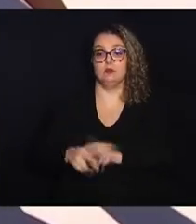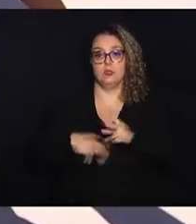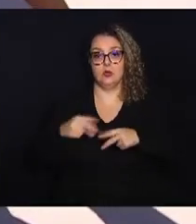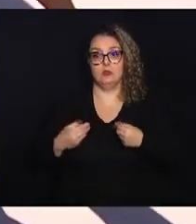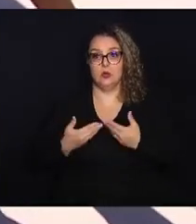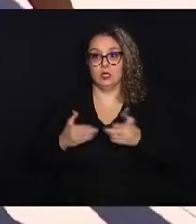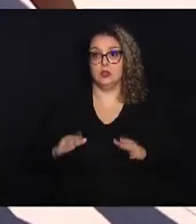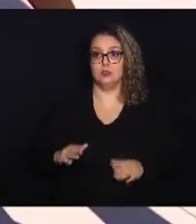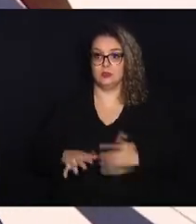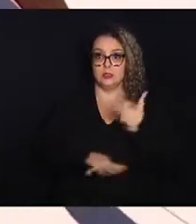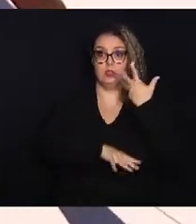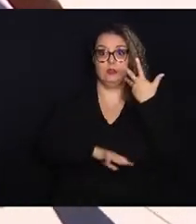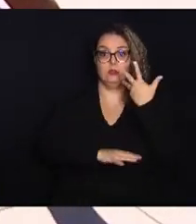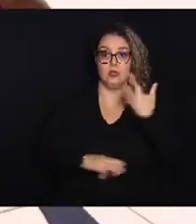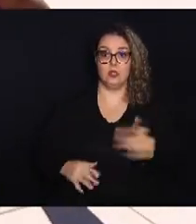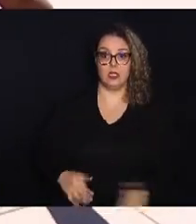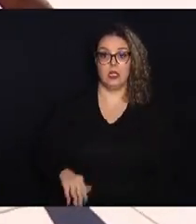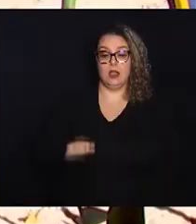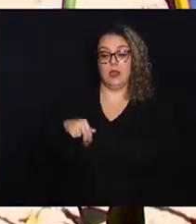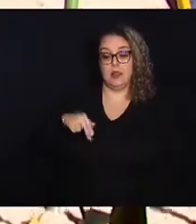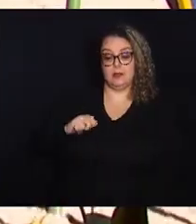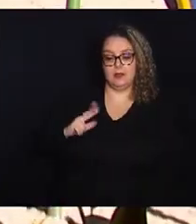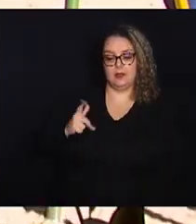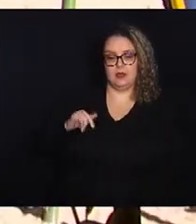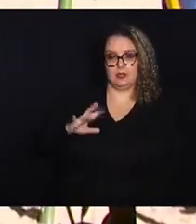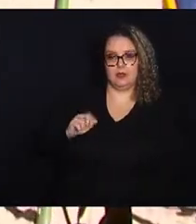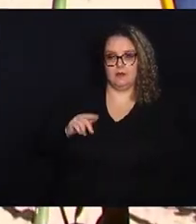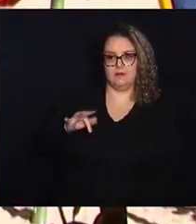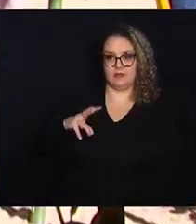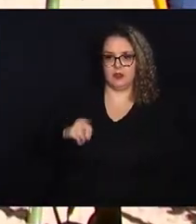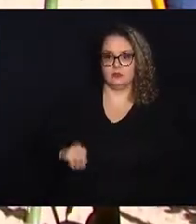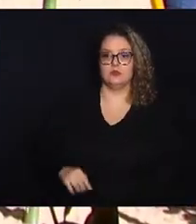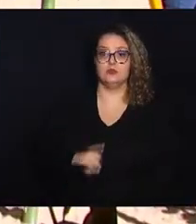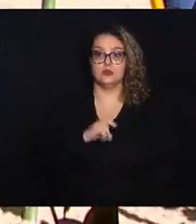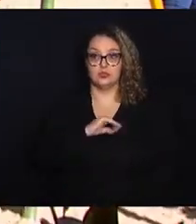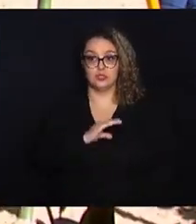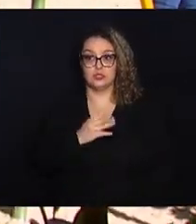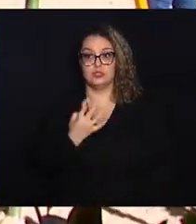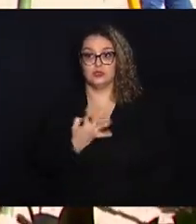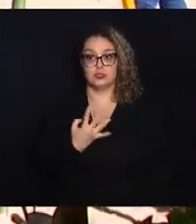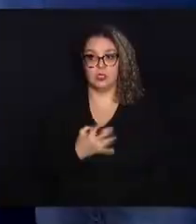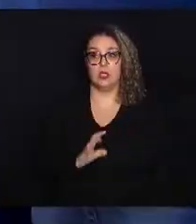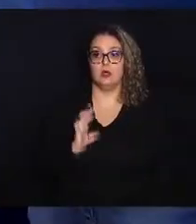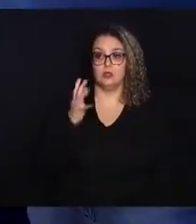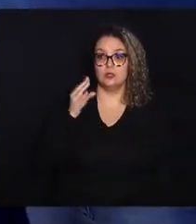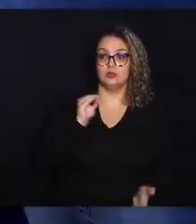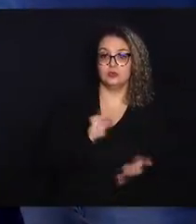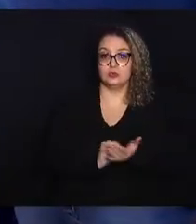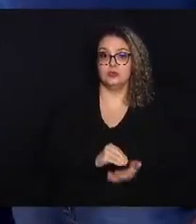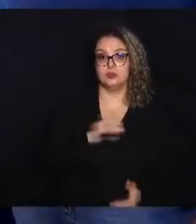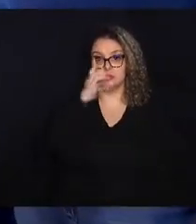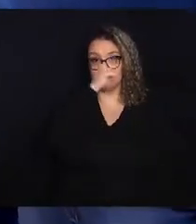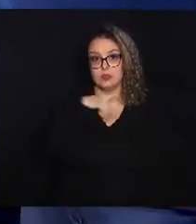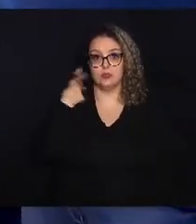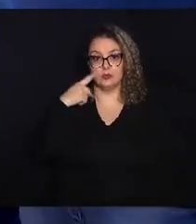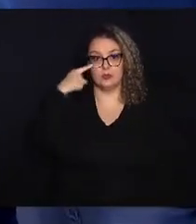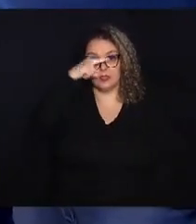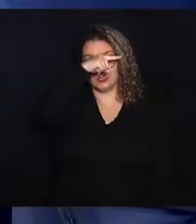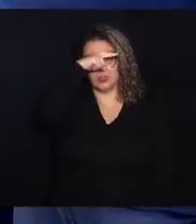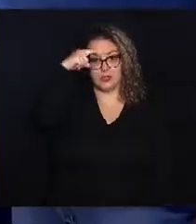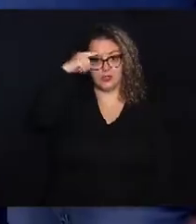da praça na rua Anália Franco, no DIC 4, aconteceu no último domingo. O vereador Otto Alejandro